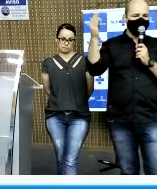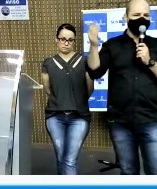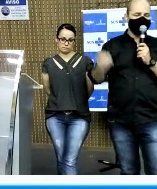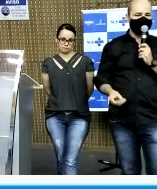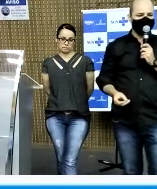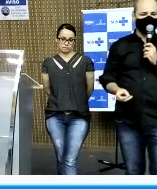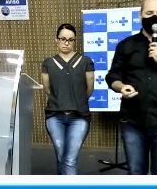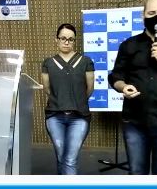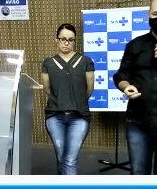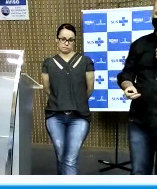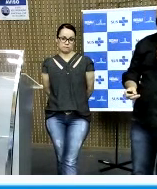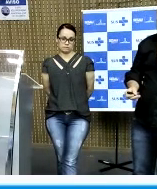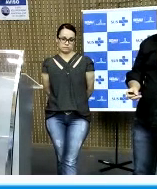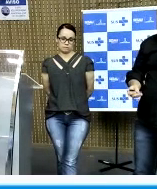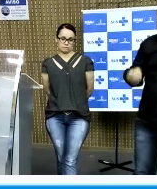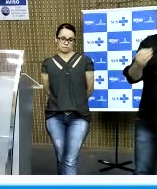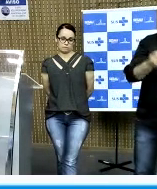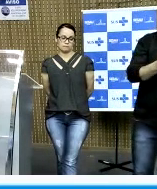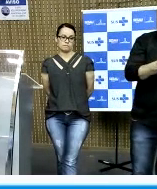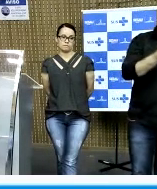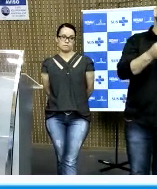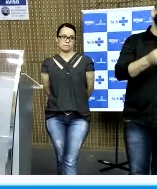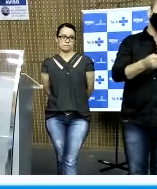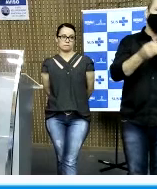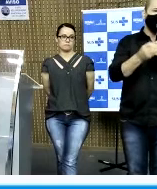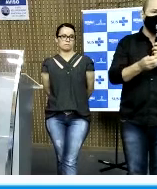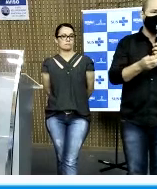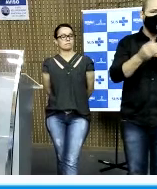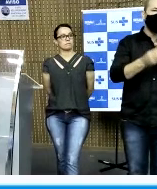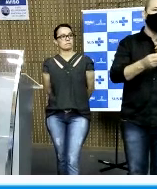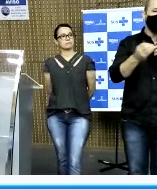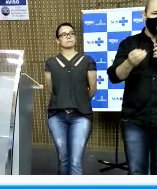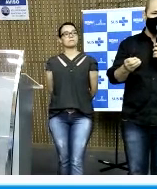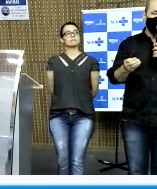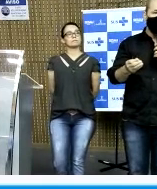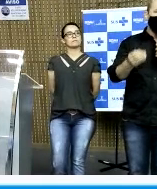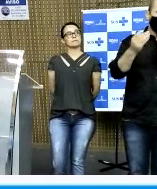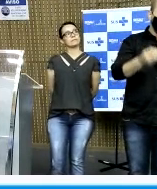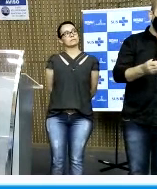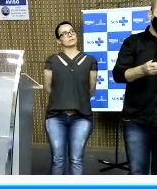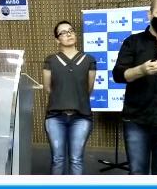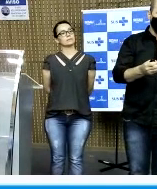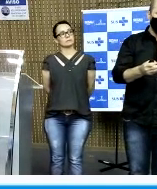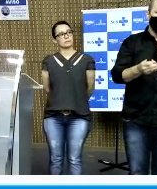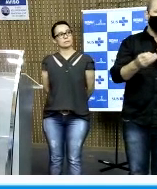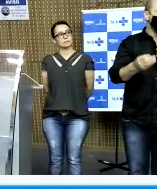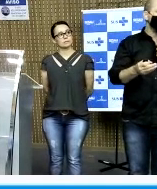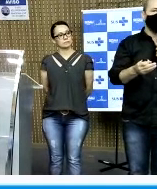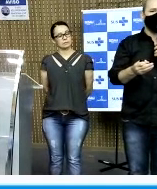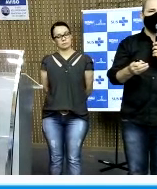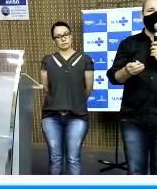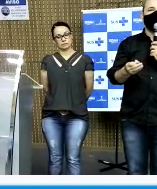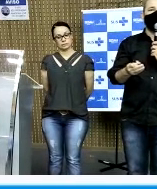pessoas, conforme o nosso gráfico de cadastros, mas nós não dispomos do farmacêutico para consulta. Como eu disse no começo, o